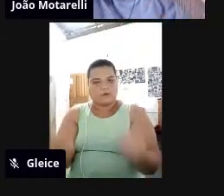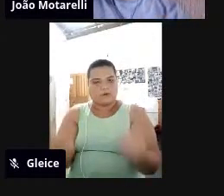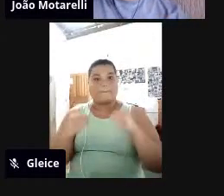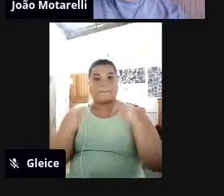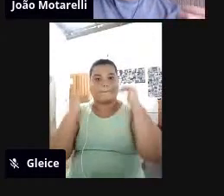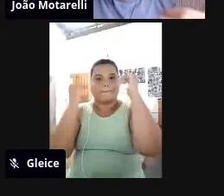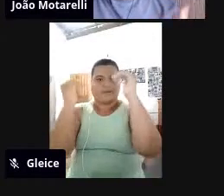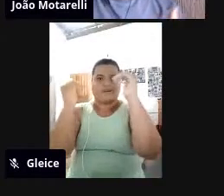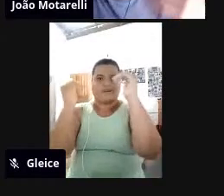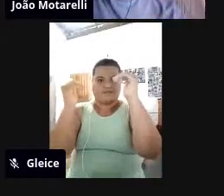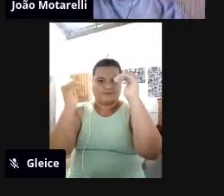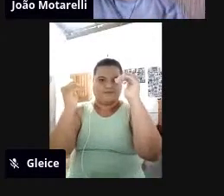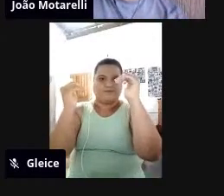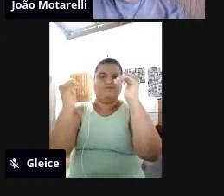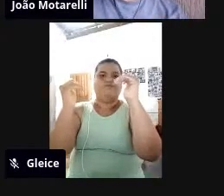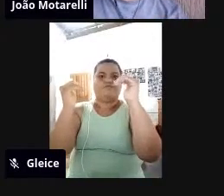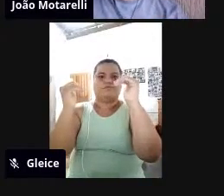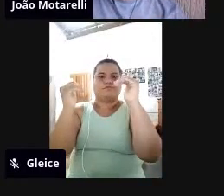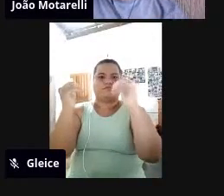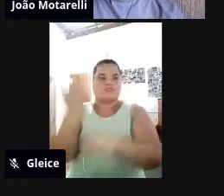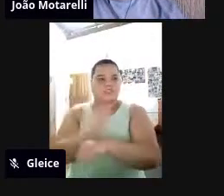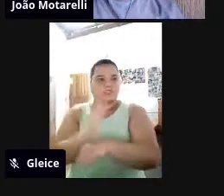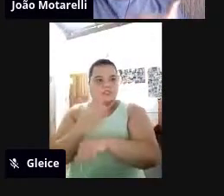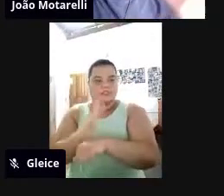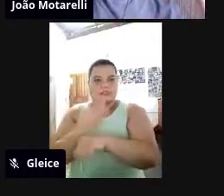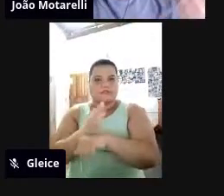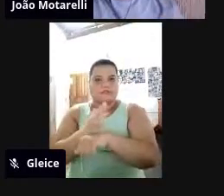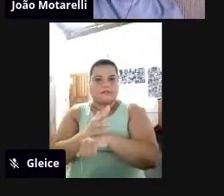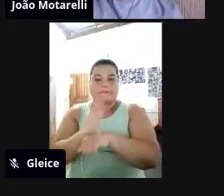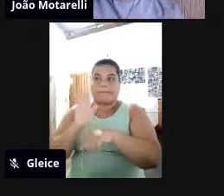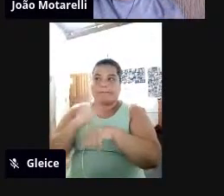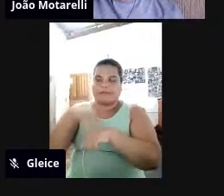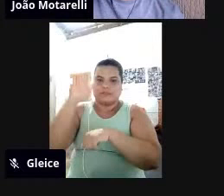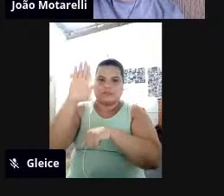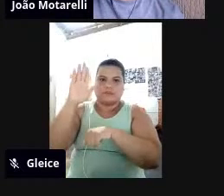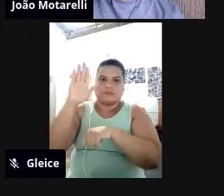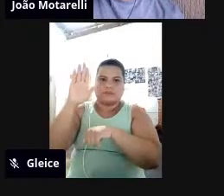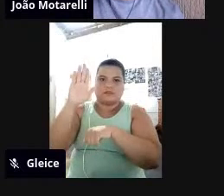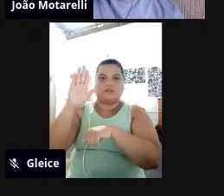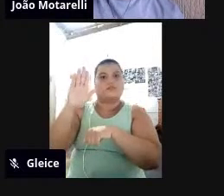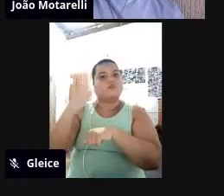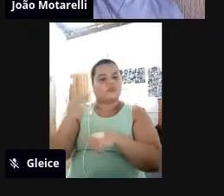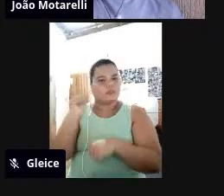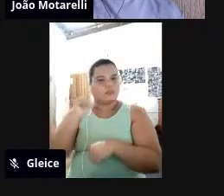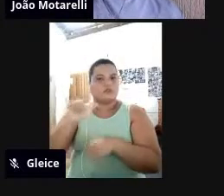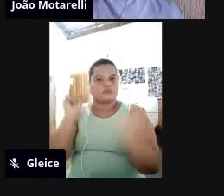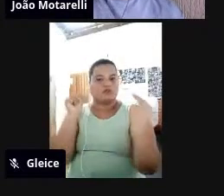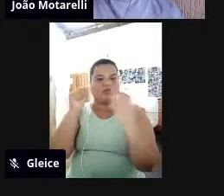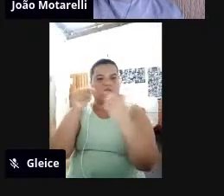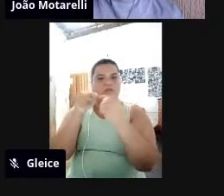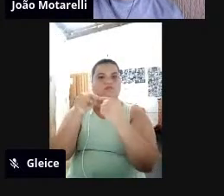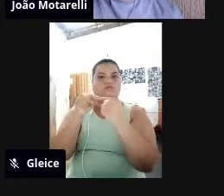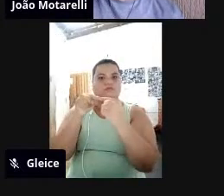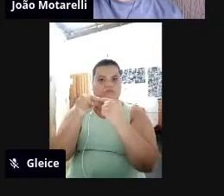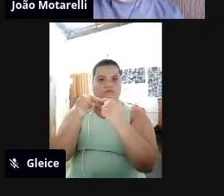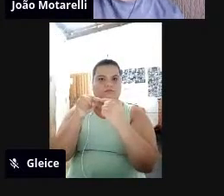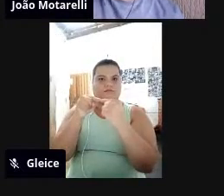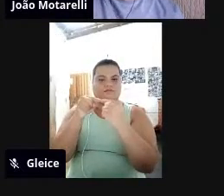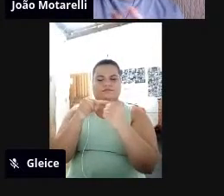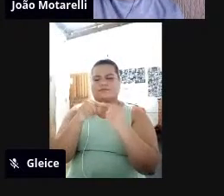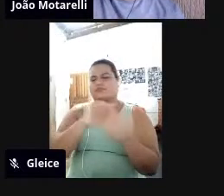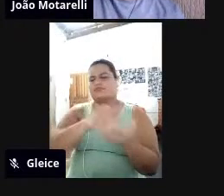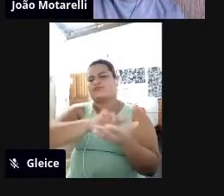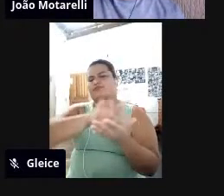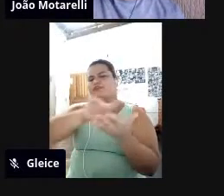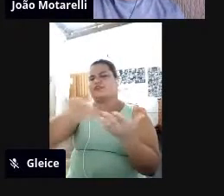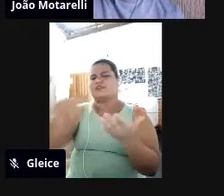quantidade de séries, ou seja, aumento da resistência muscular, esse indivíduo aumentou a performance. Então, existem várias formas de avaliação dessa performance que